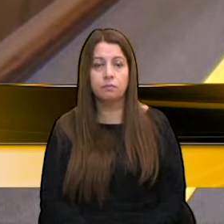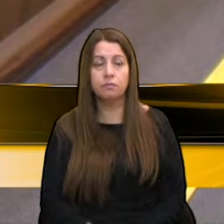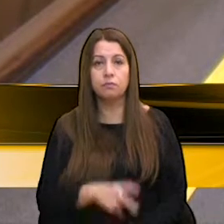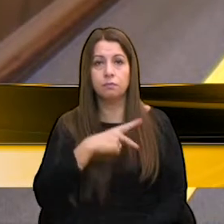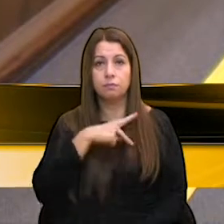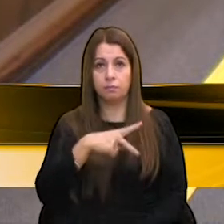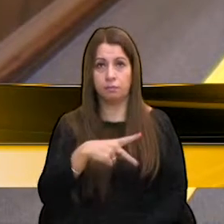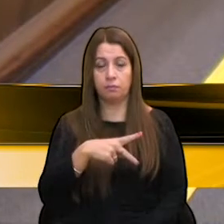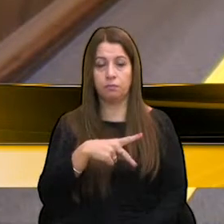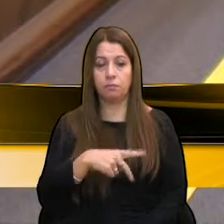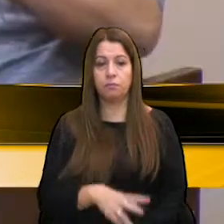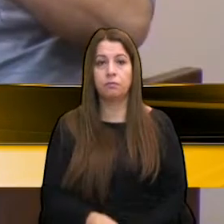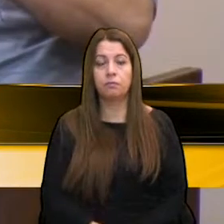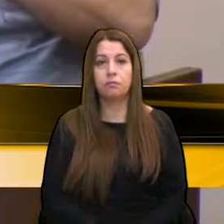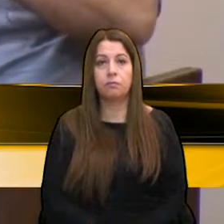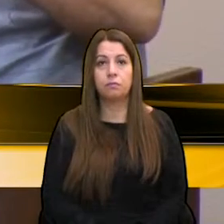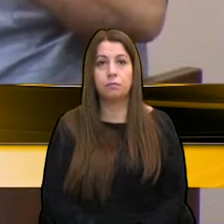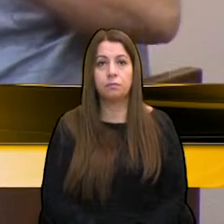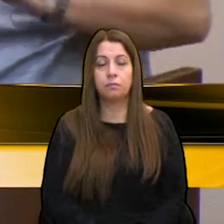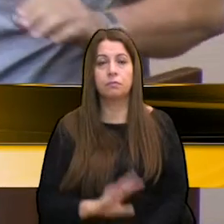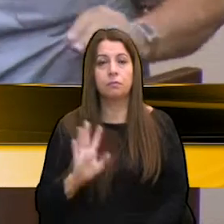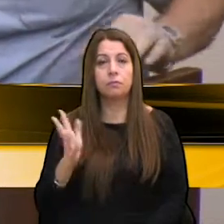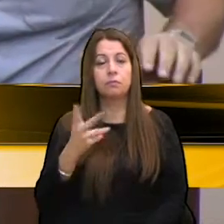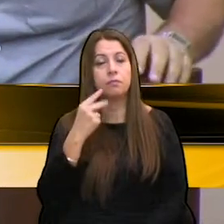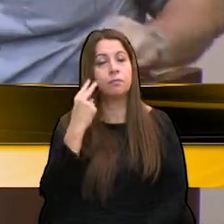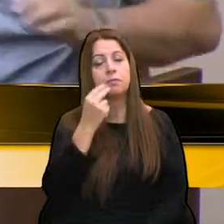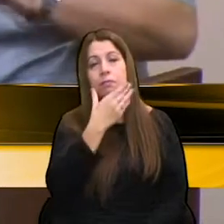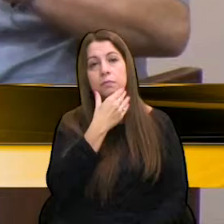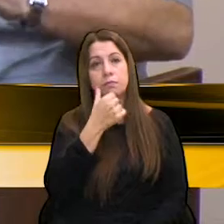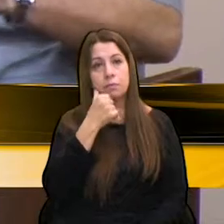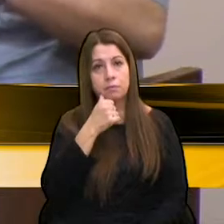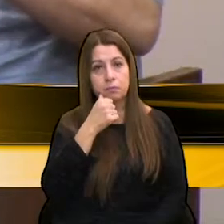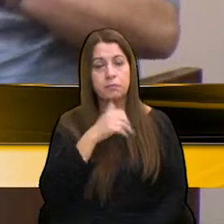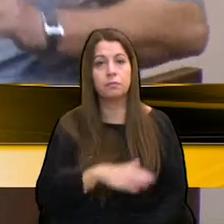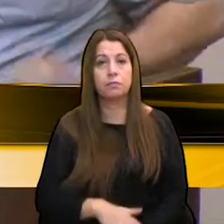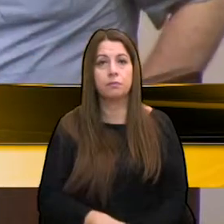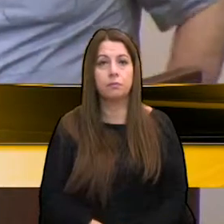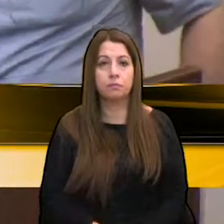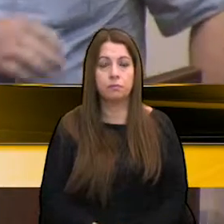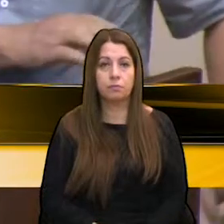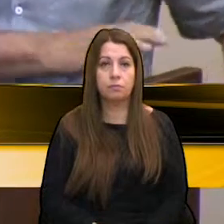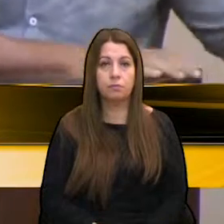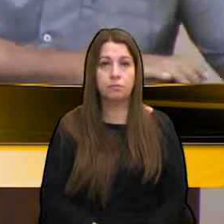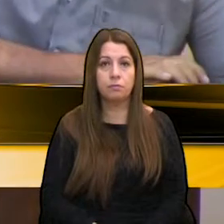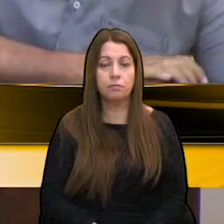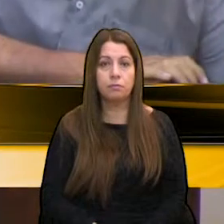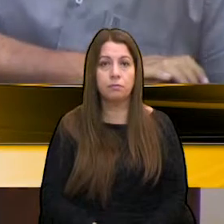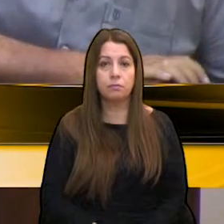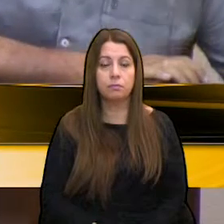Senhor presidente, senhoras vereadoras, senhores vereadores,